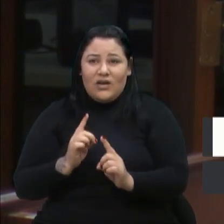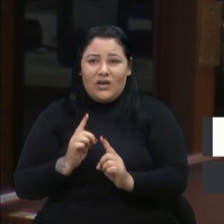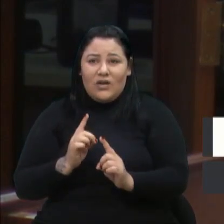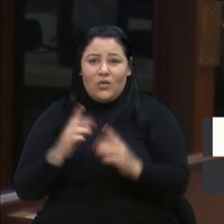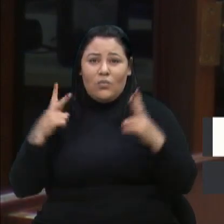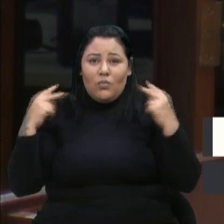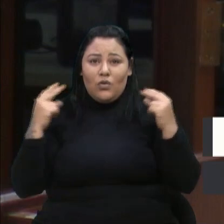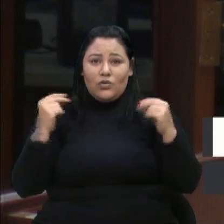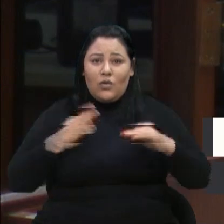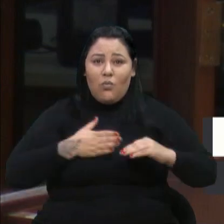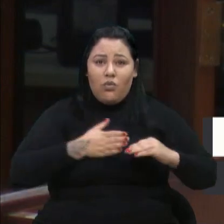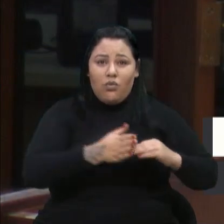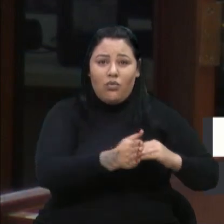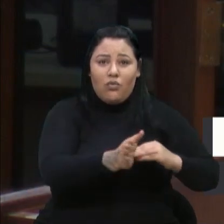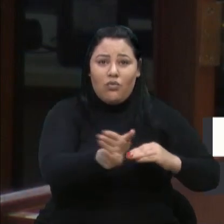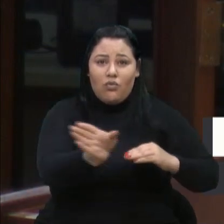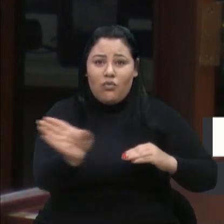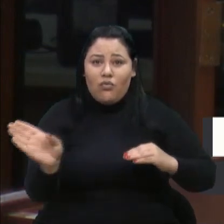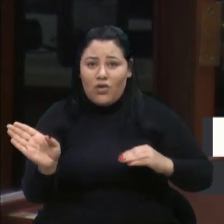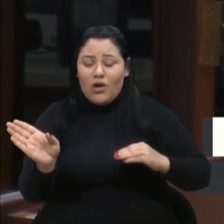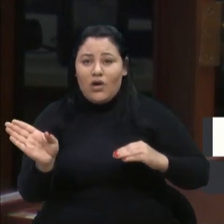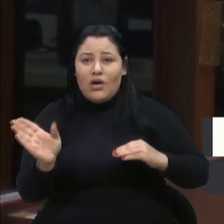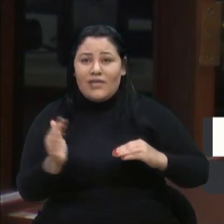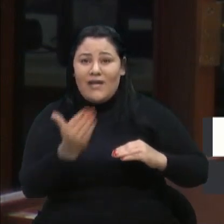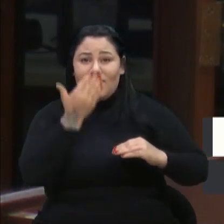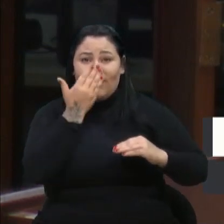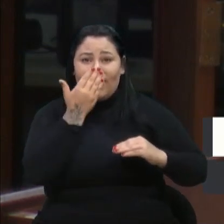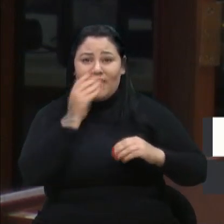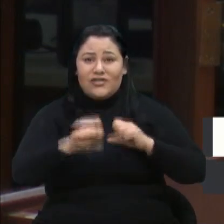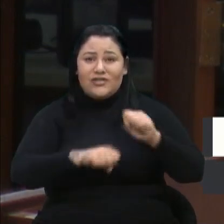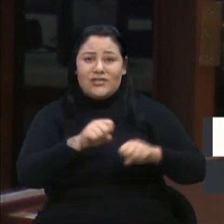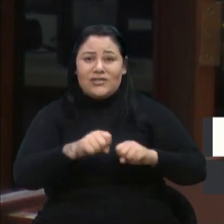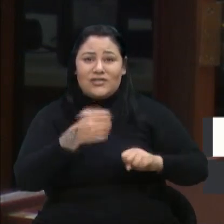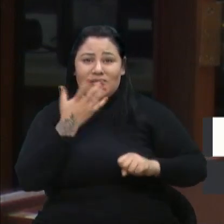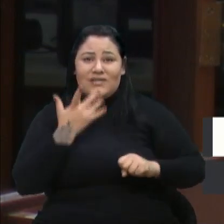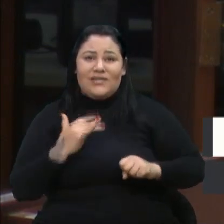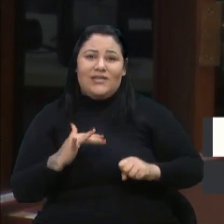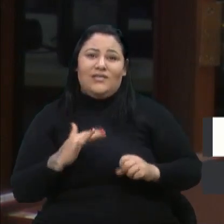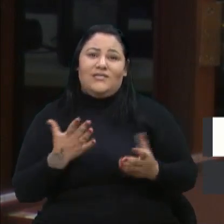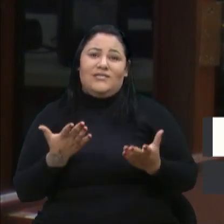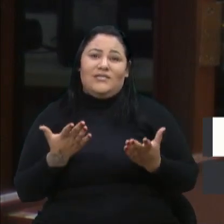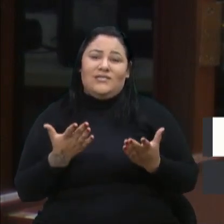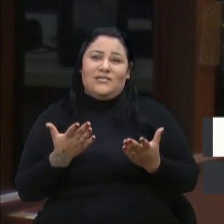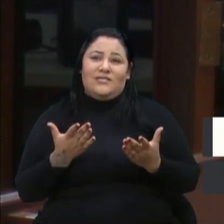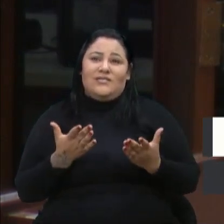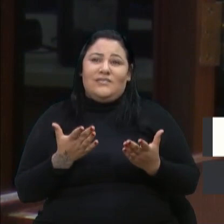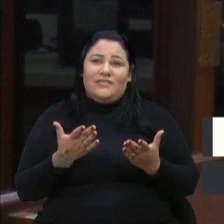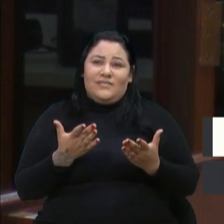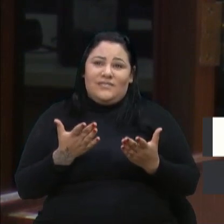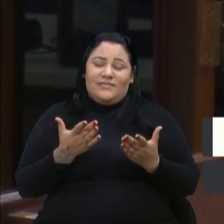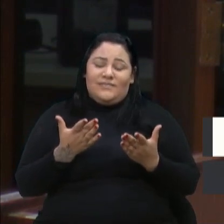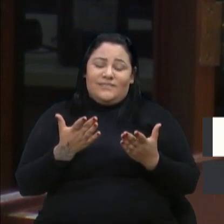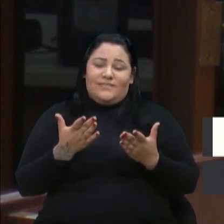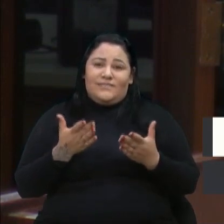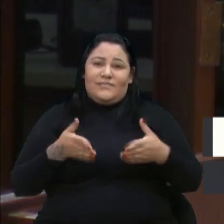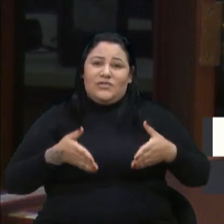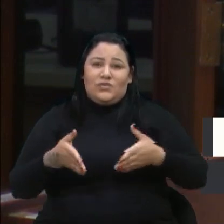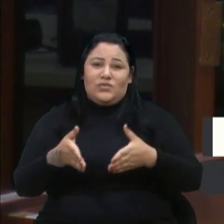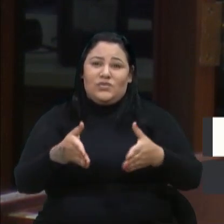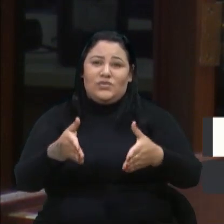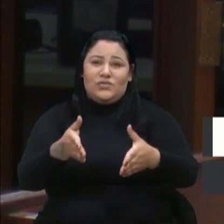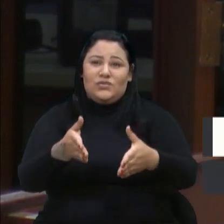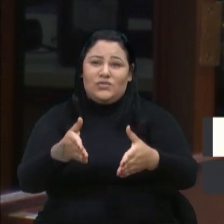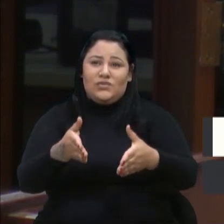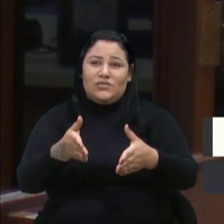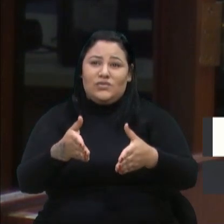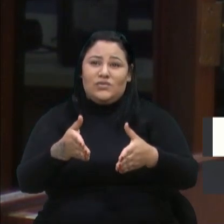conversão cortando a frente do ciclista, sendo que é uma criança, numa via onde o Código de Trânsito